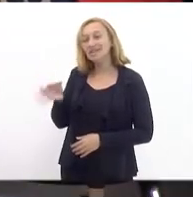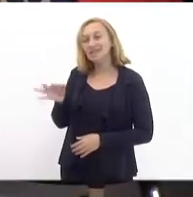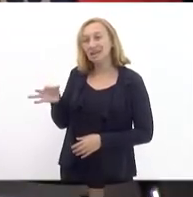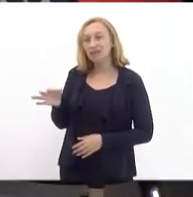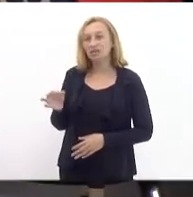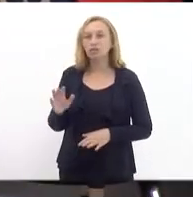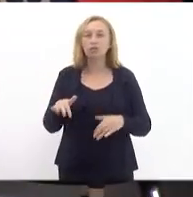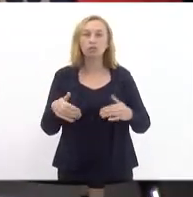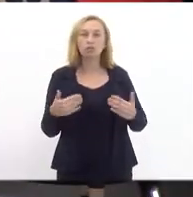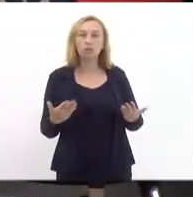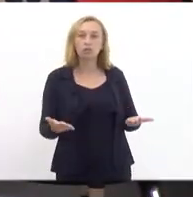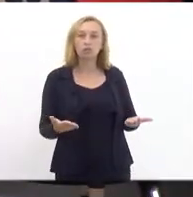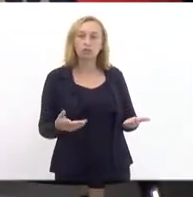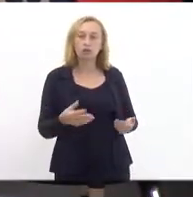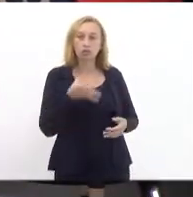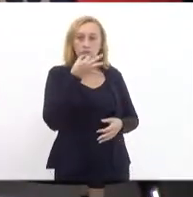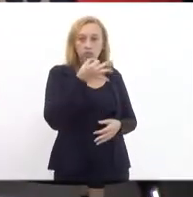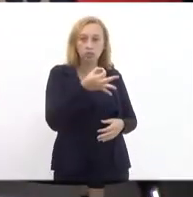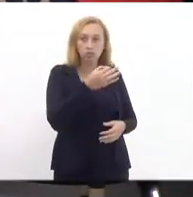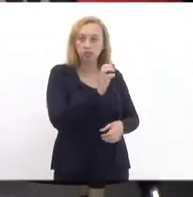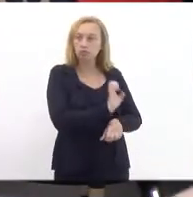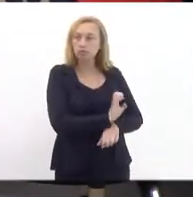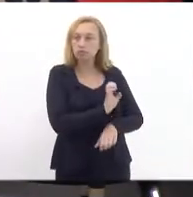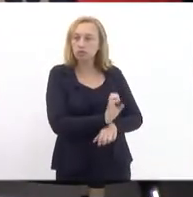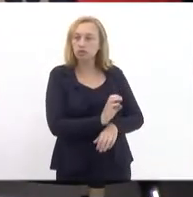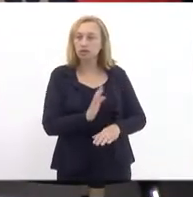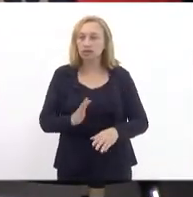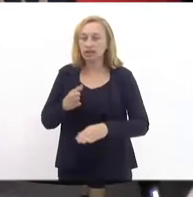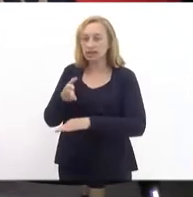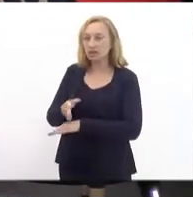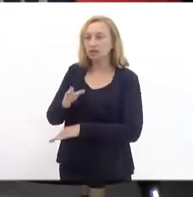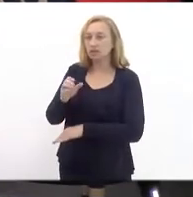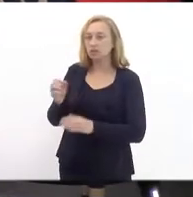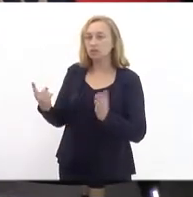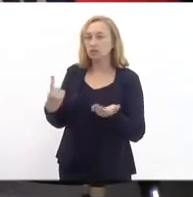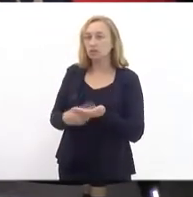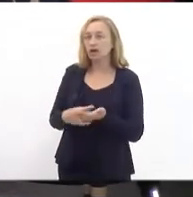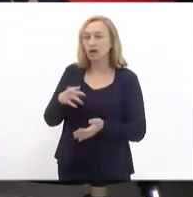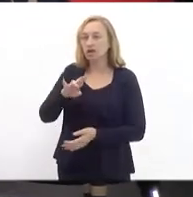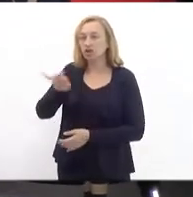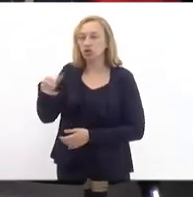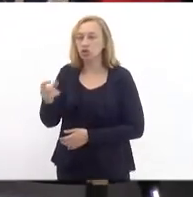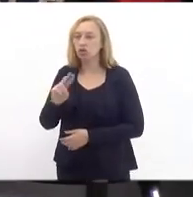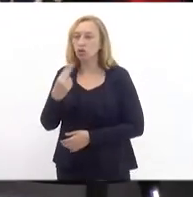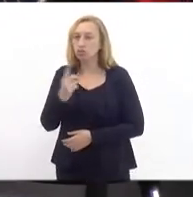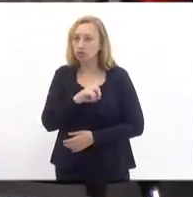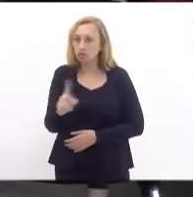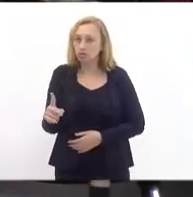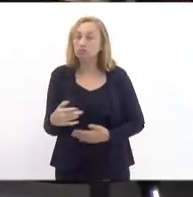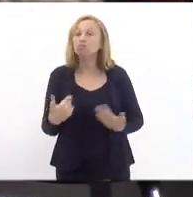entrando no Pacto RJ, se não entrando, tem que ser alguma coisa